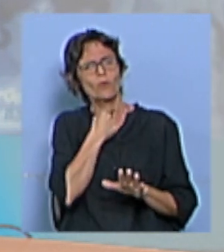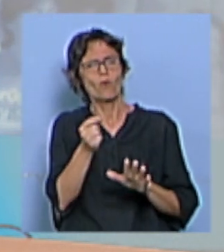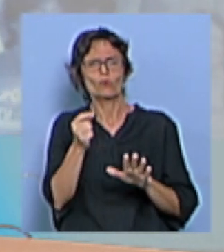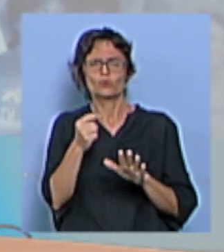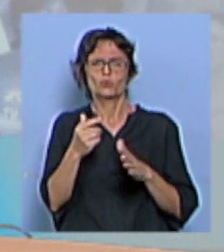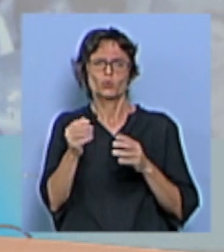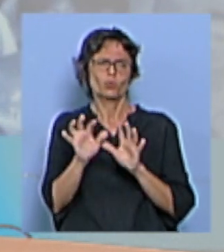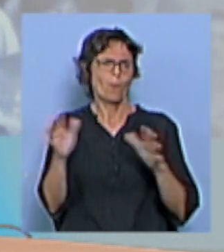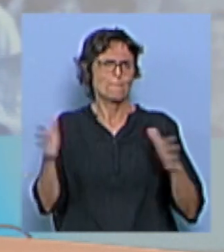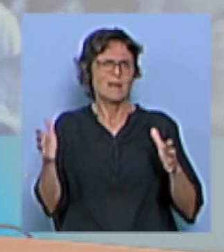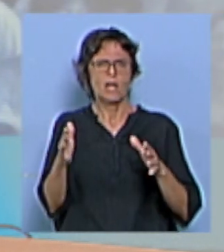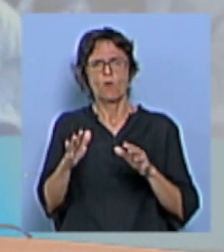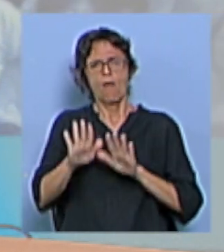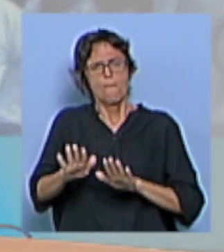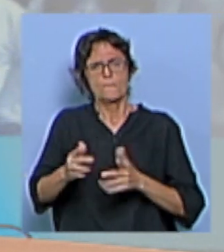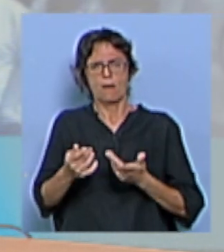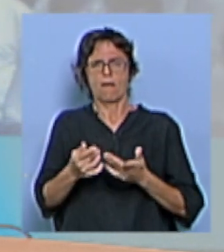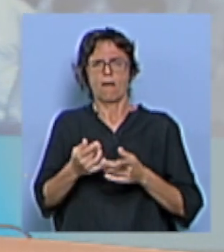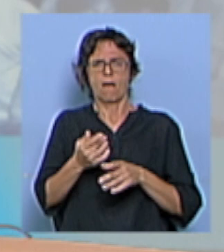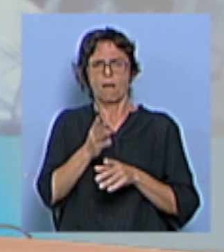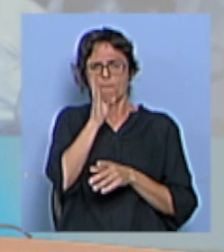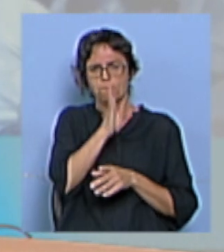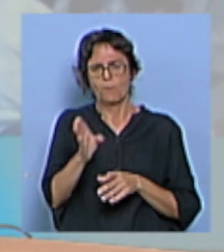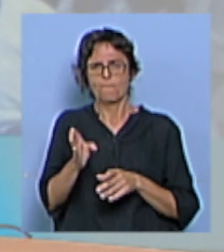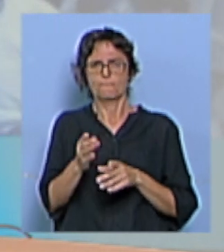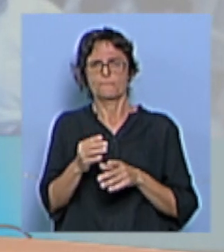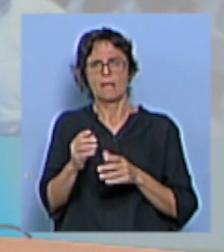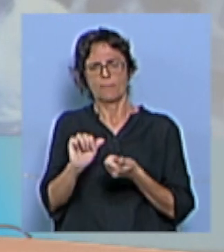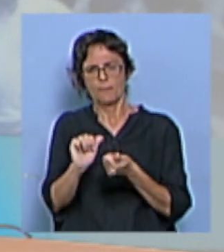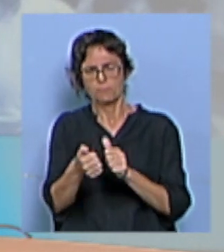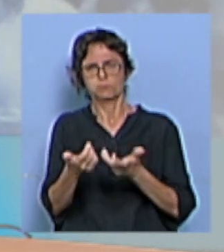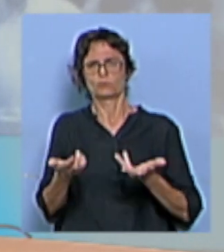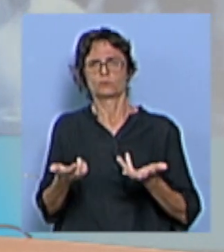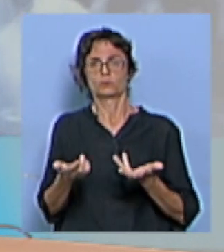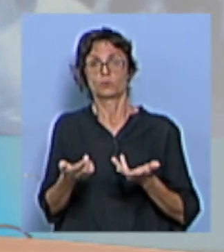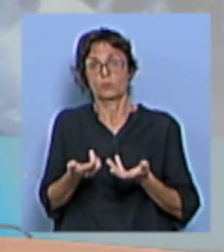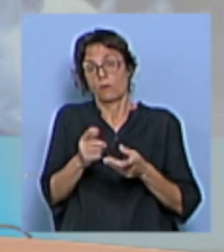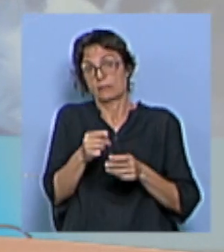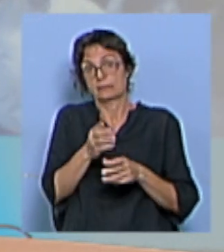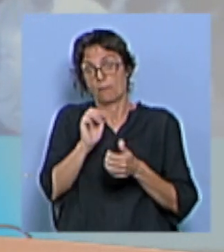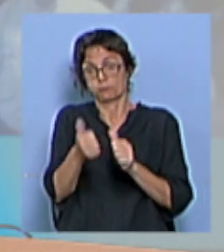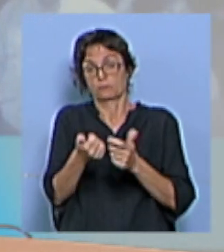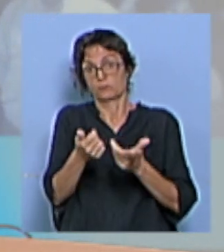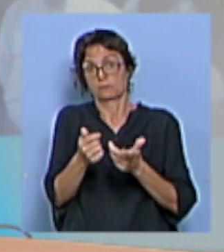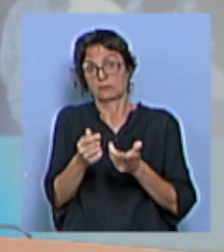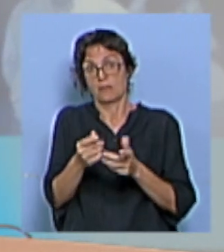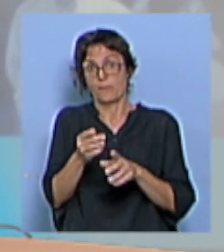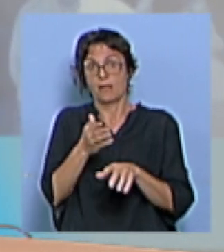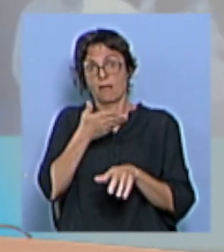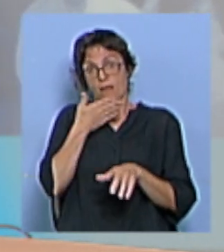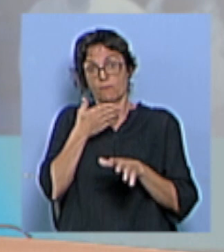de rotina. A alteração da rotina começou mais cedo, quando foi decretado o estado